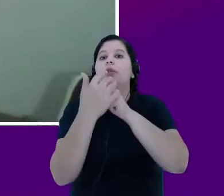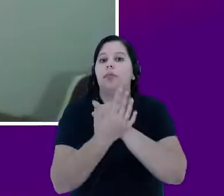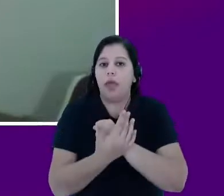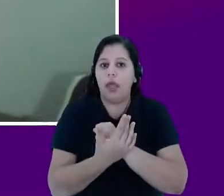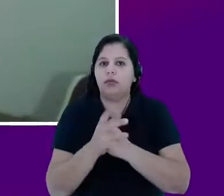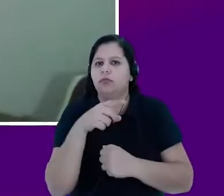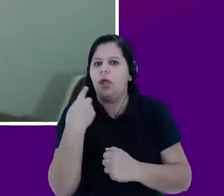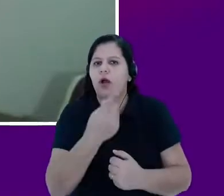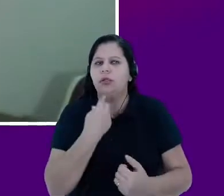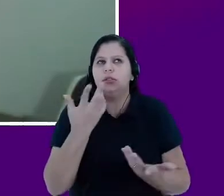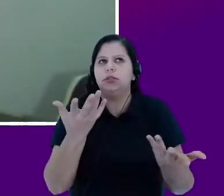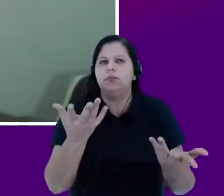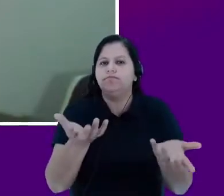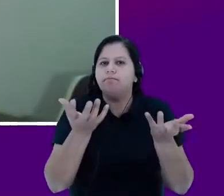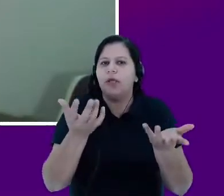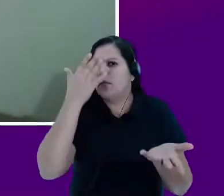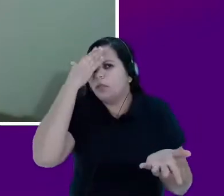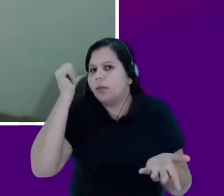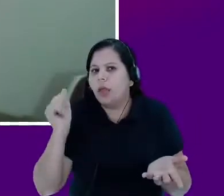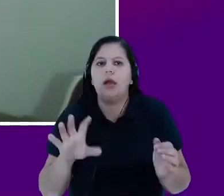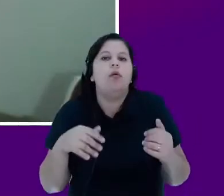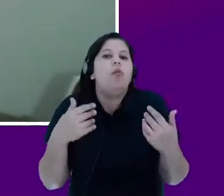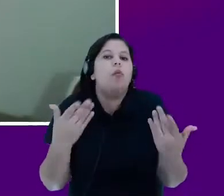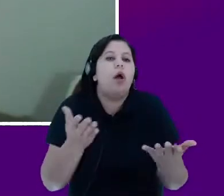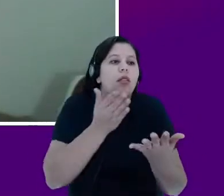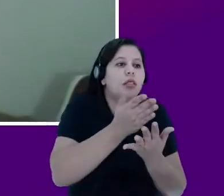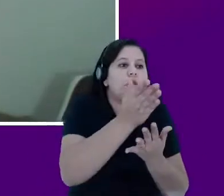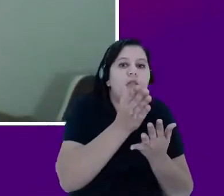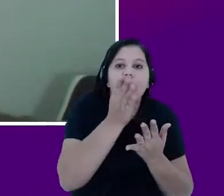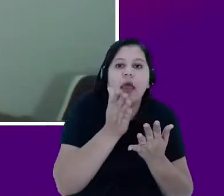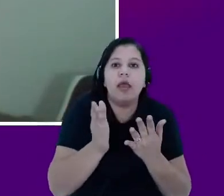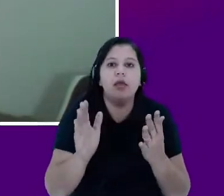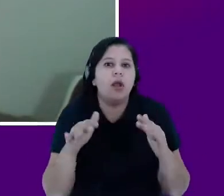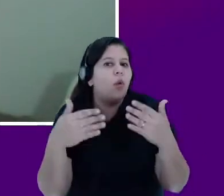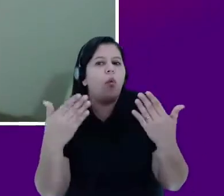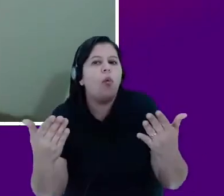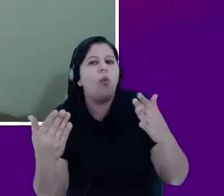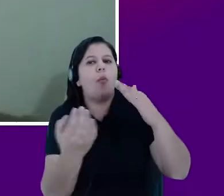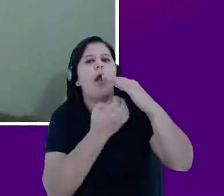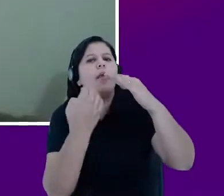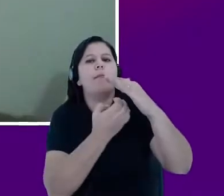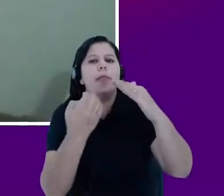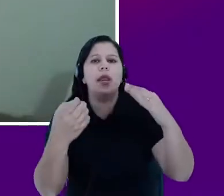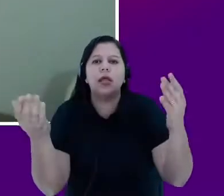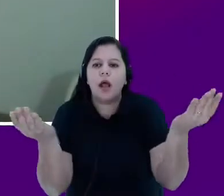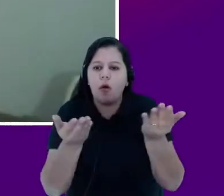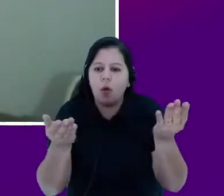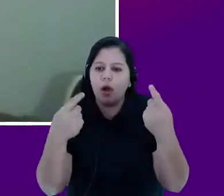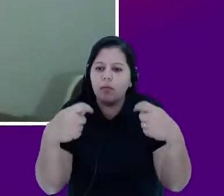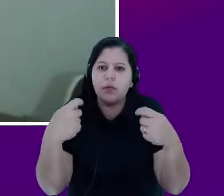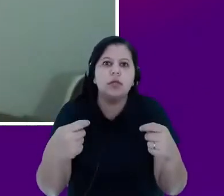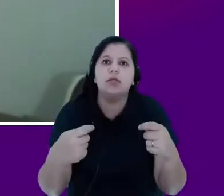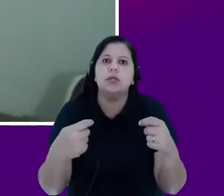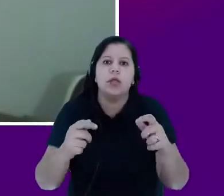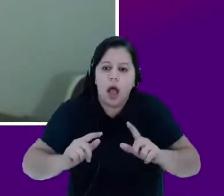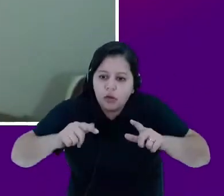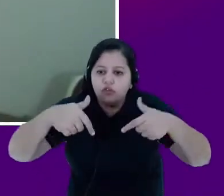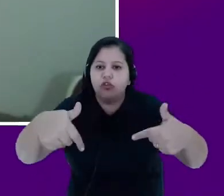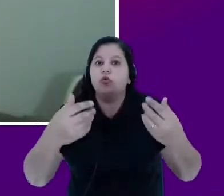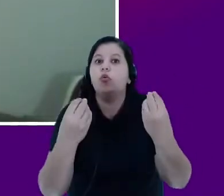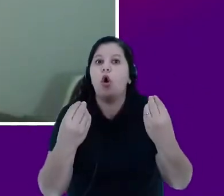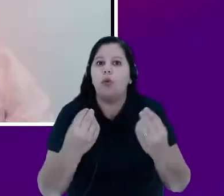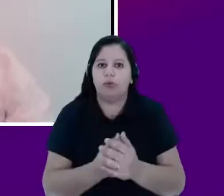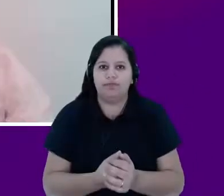tendências de consumo e como as empresas devem se posicionar? Trouxemos neste painel pessoas que estudaram sobre